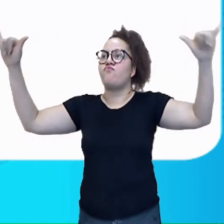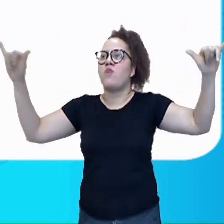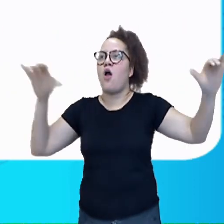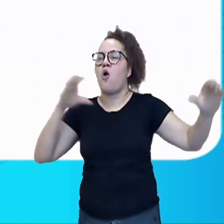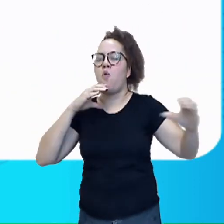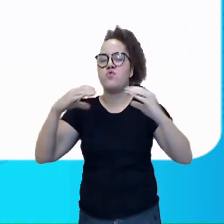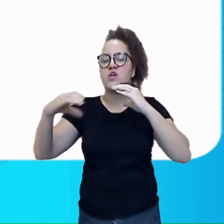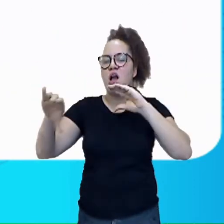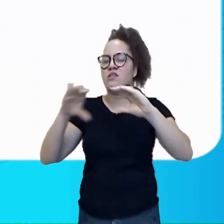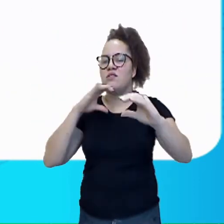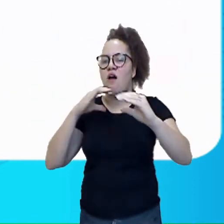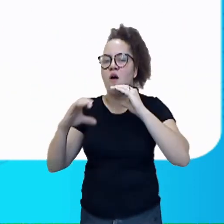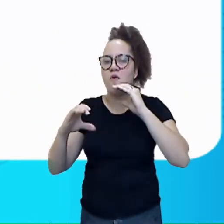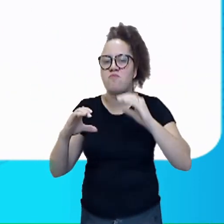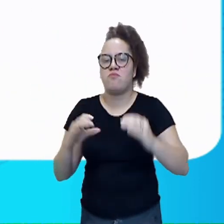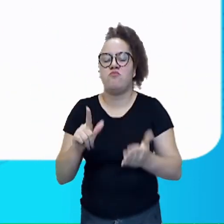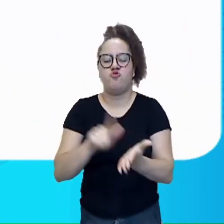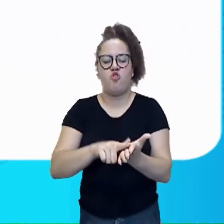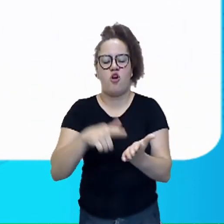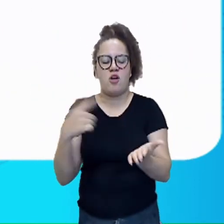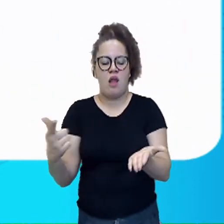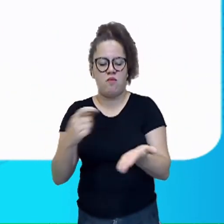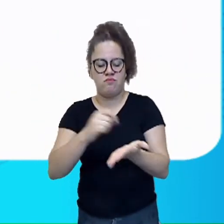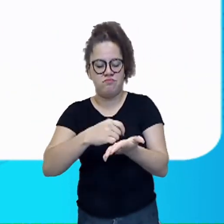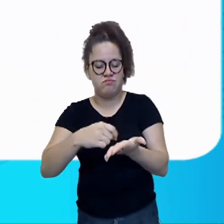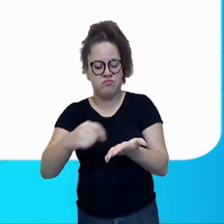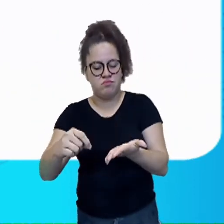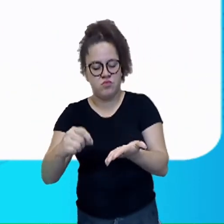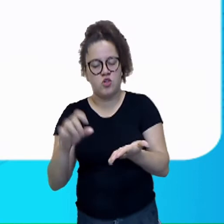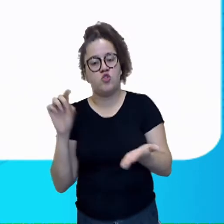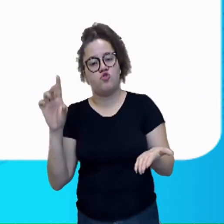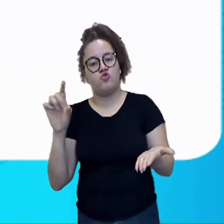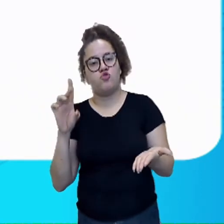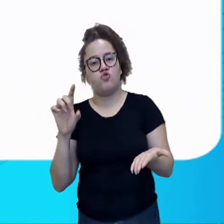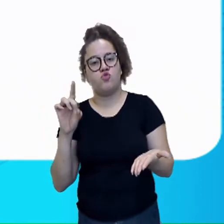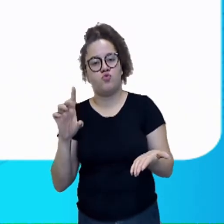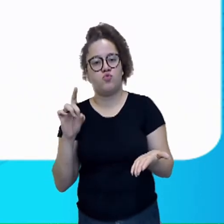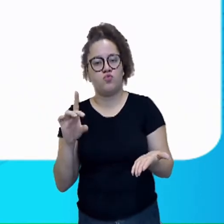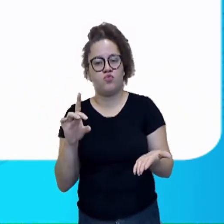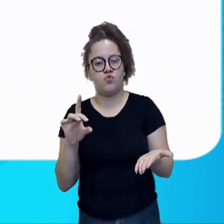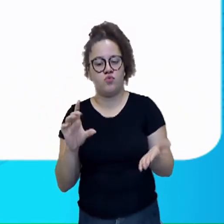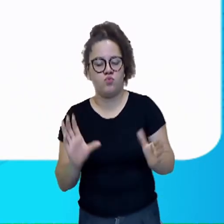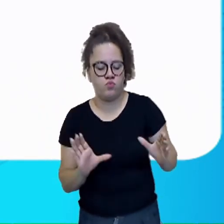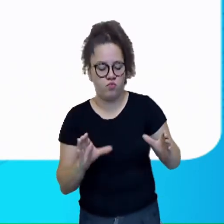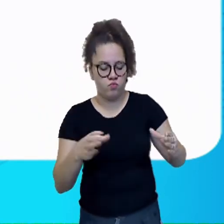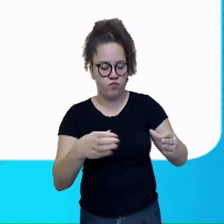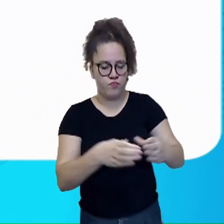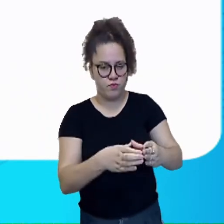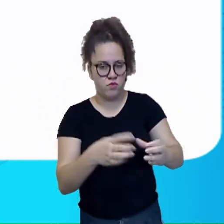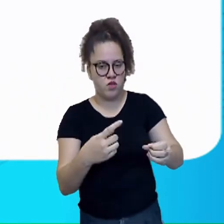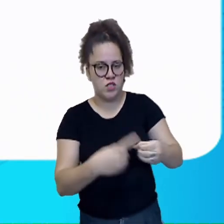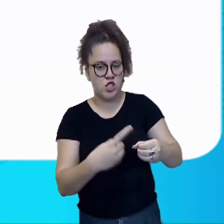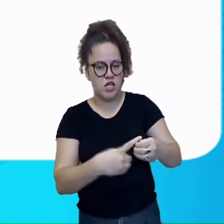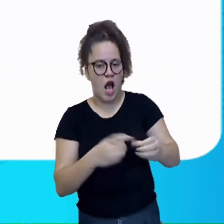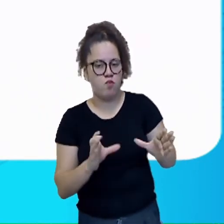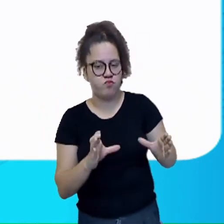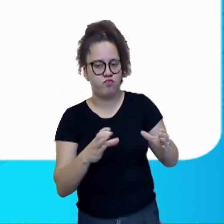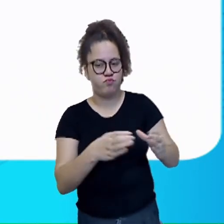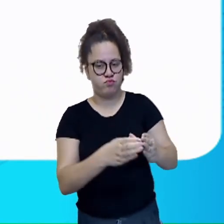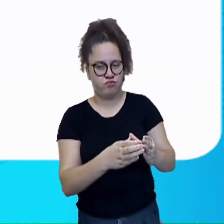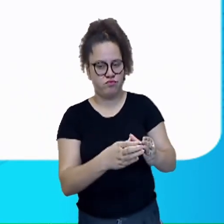informações. Porque, normalmente, o jornal escrito, ele ficava o quê? Somente ali, naquele ambiente, naquela cidade, né? Ele